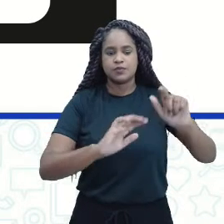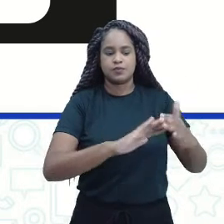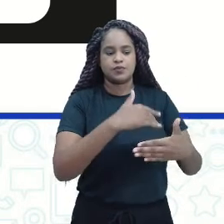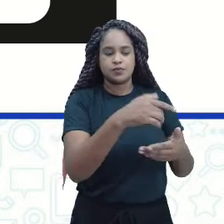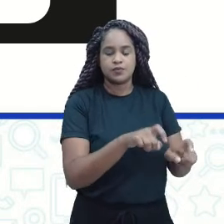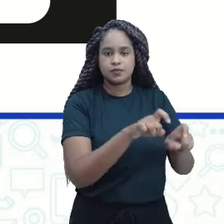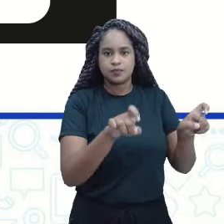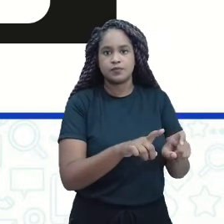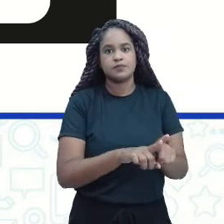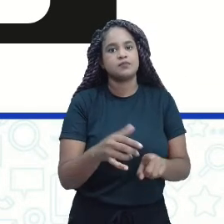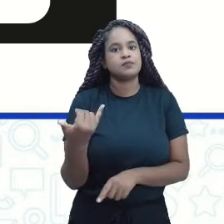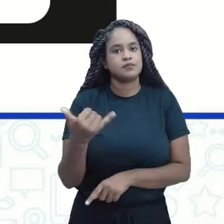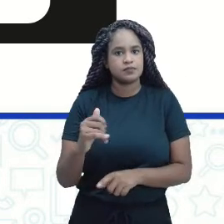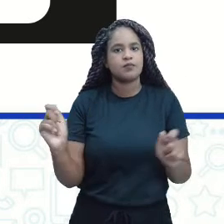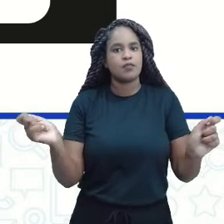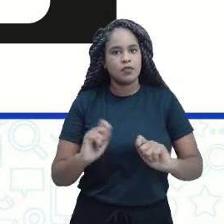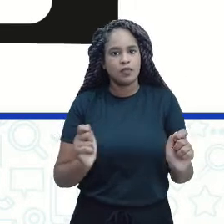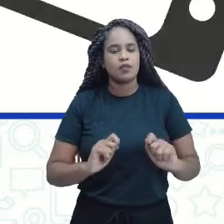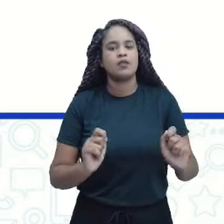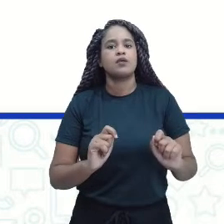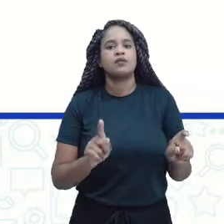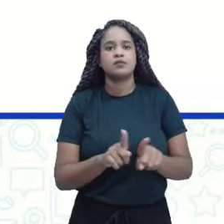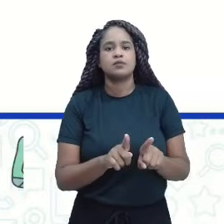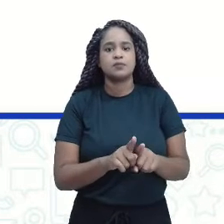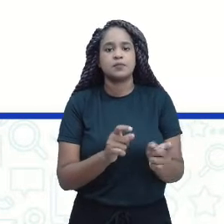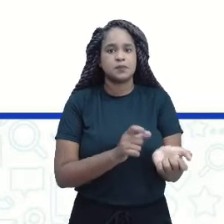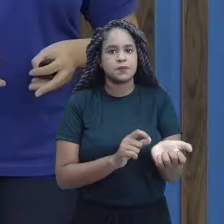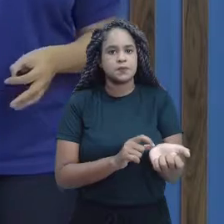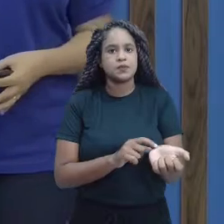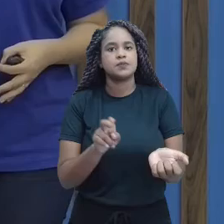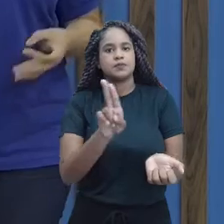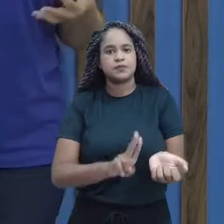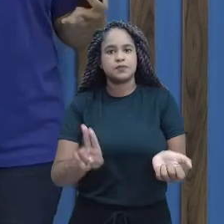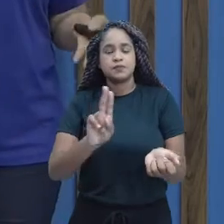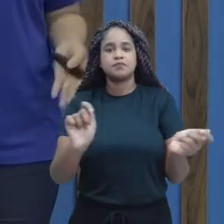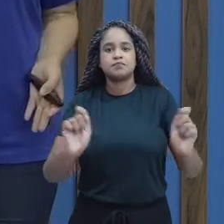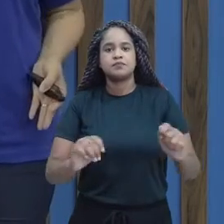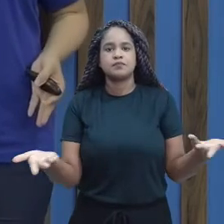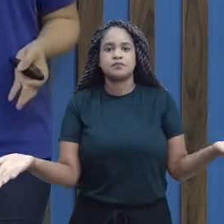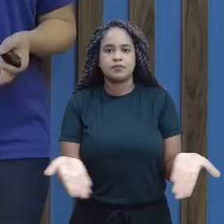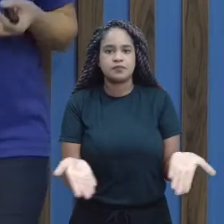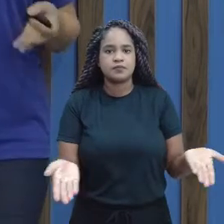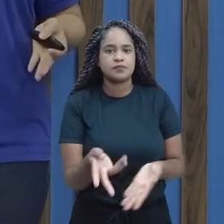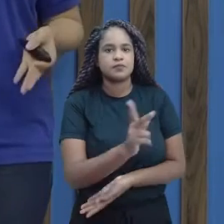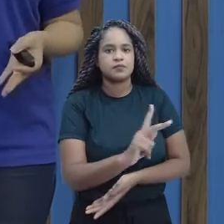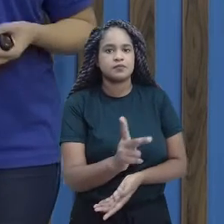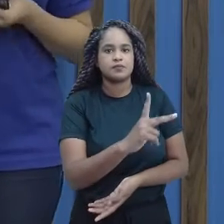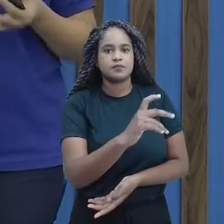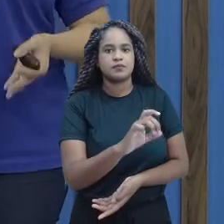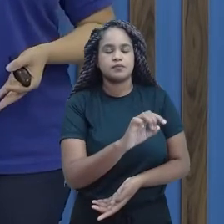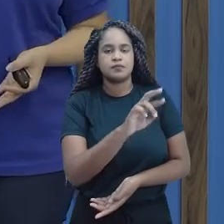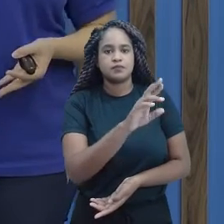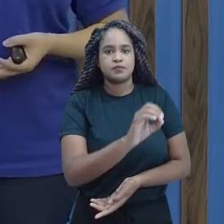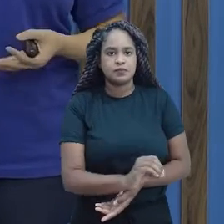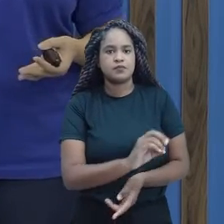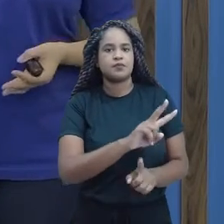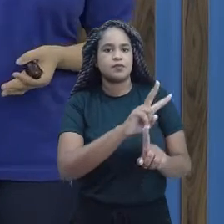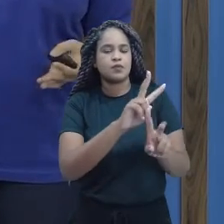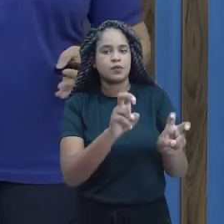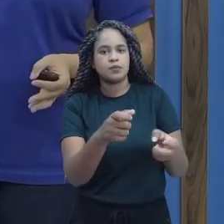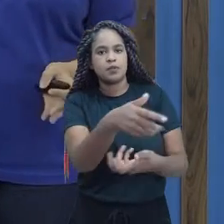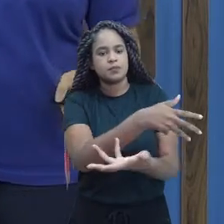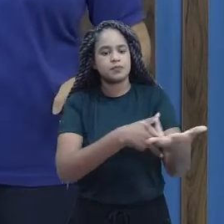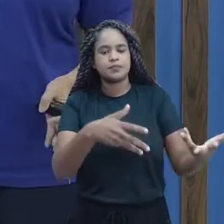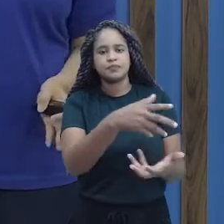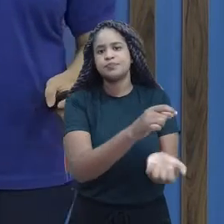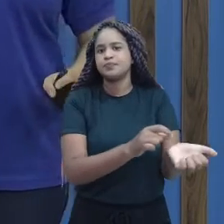celular depois, né, utilizando aí o nosso aplicativo. Vou chamar o professor Pedro para falar um pouquinho desse momento de interatividade